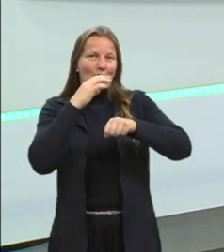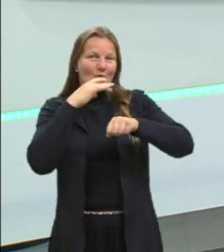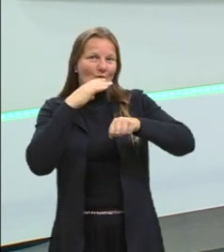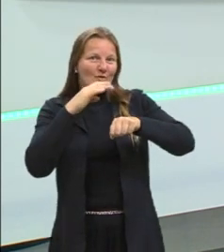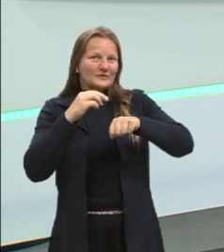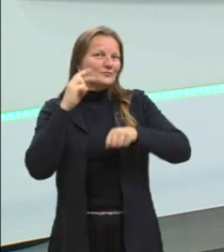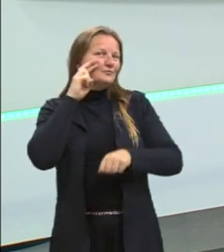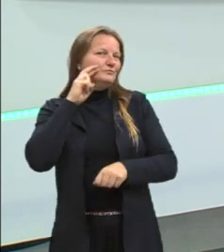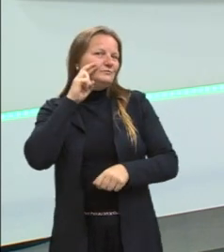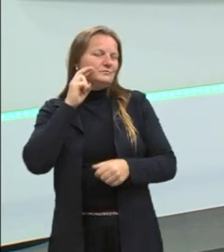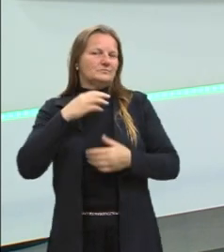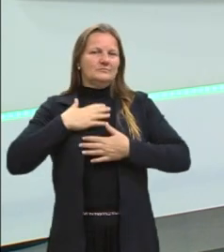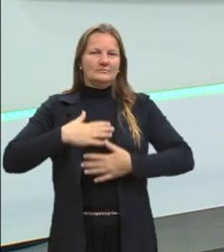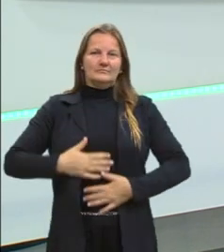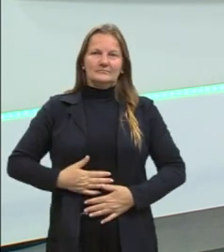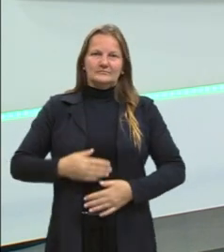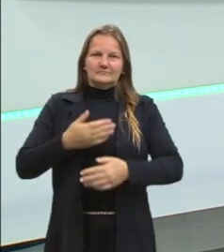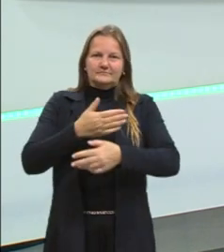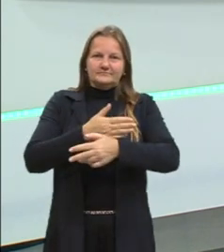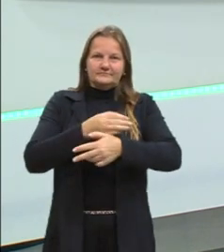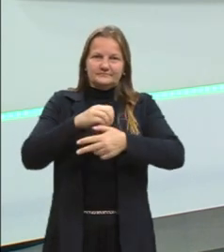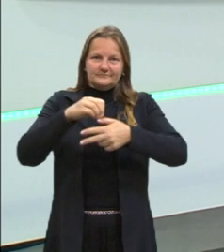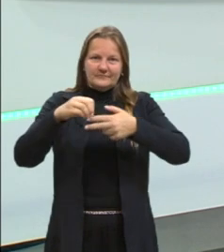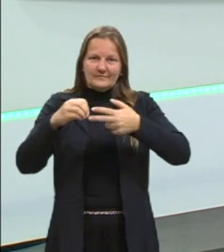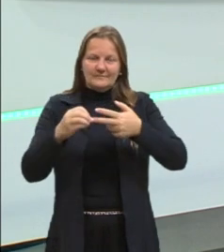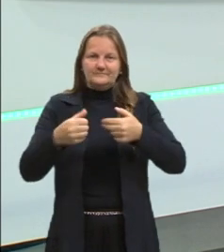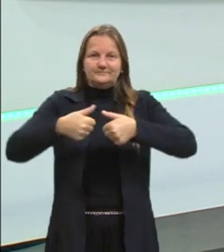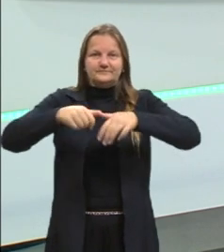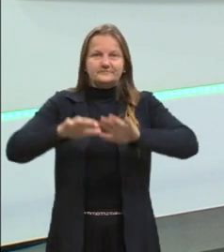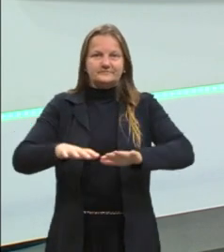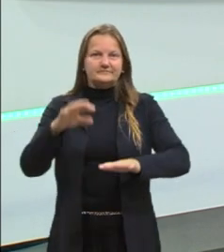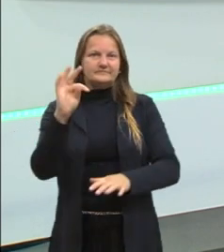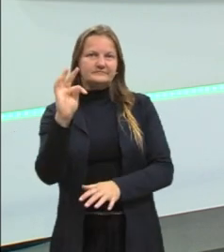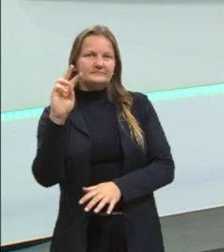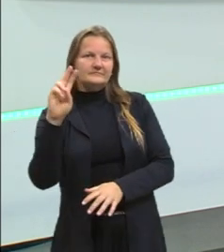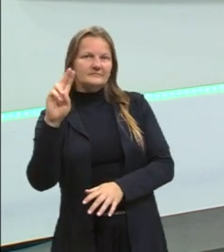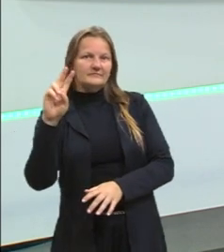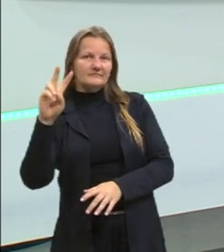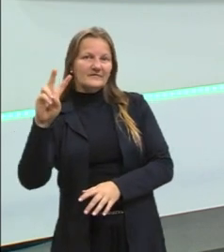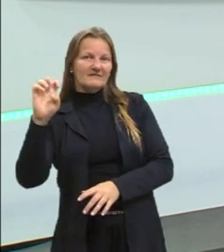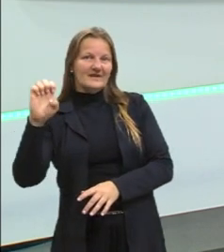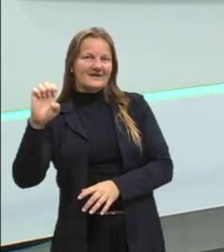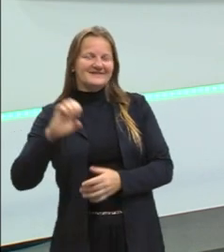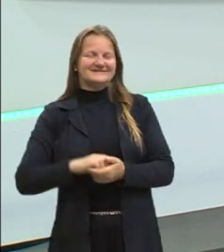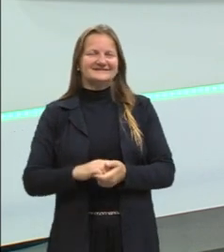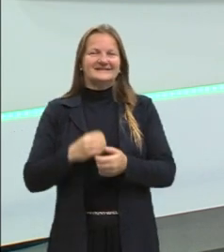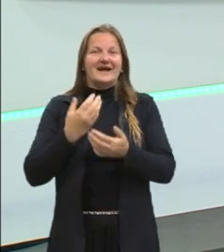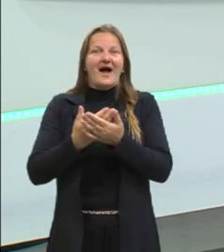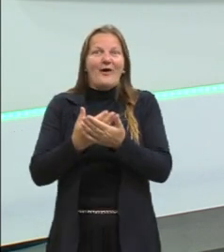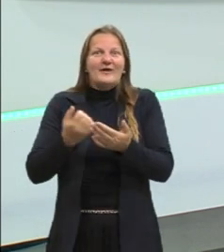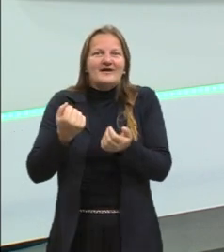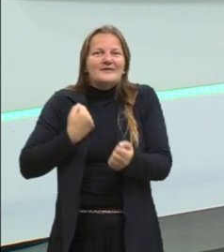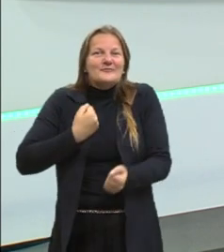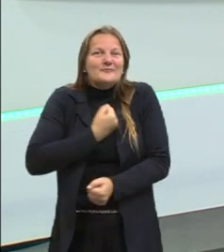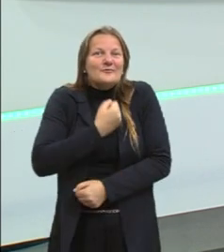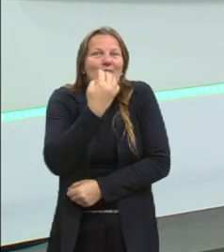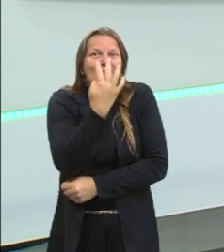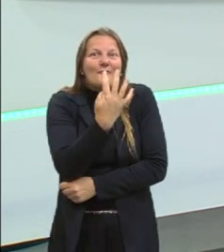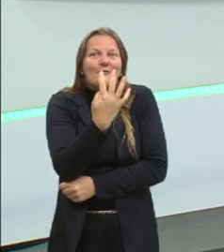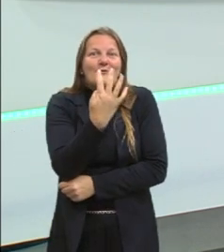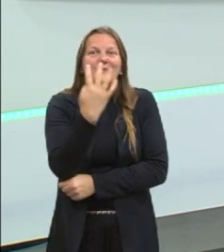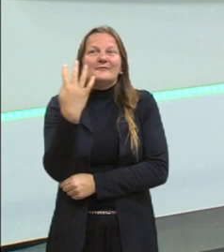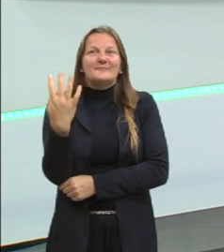tô aqui com a camiseta do projeto nos estúdios da TV para nossa aula de número 44 que é uma aula